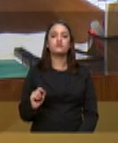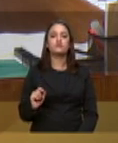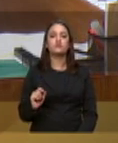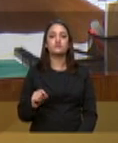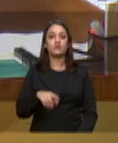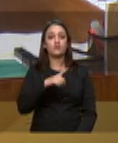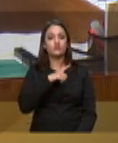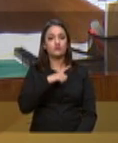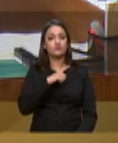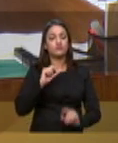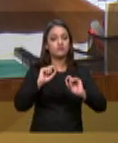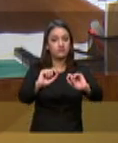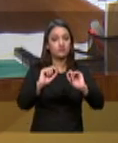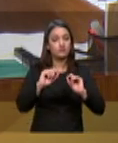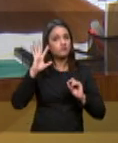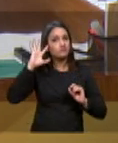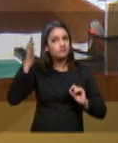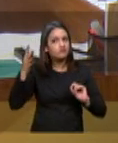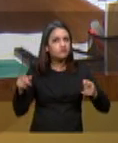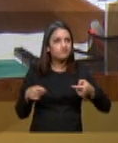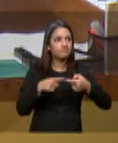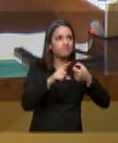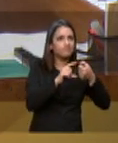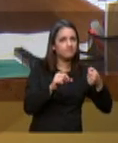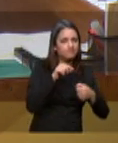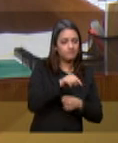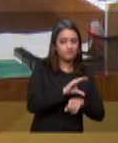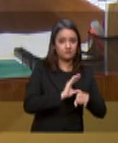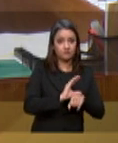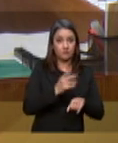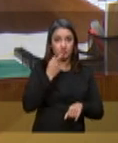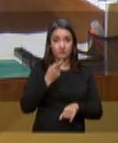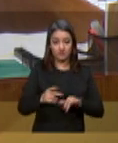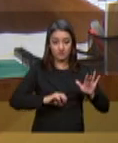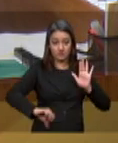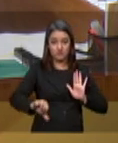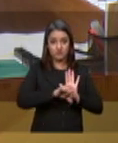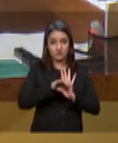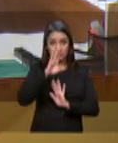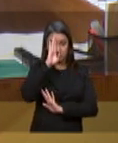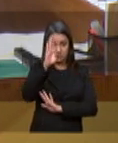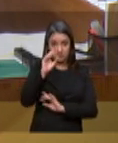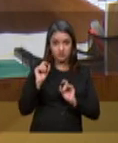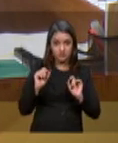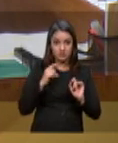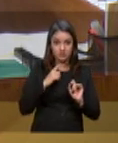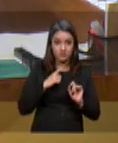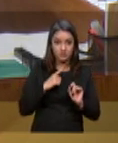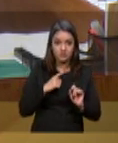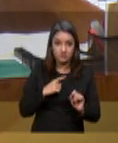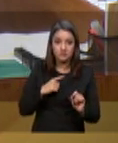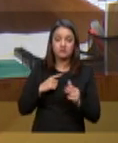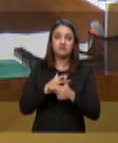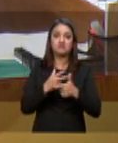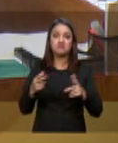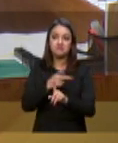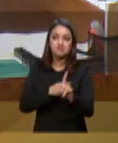interpretação conforme ao dispositivo para declarar que os delitos formais, sobretudo de apropriação indébita previdenciária,